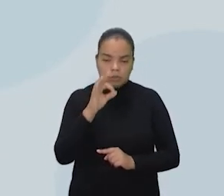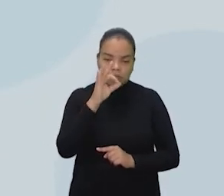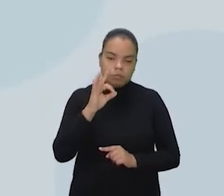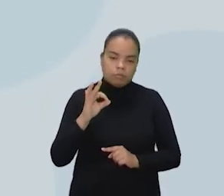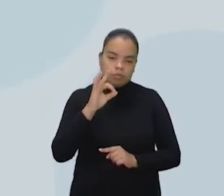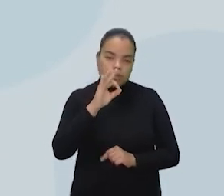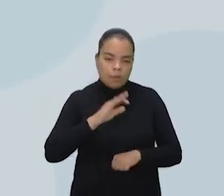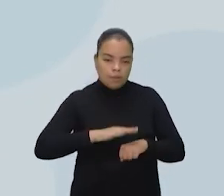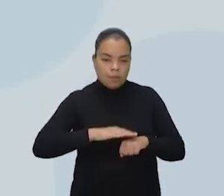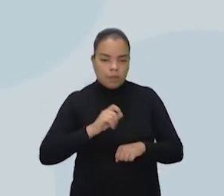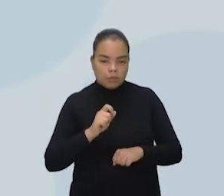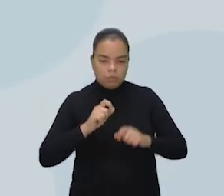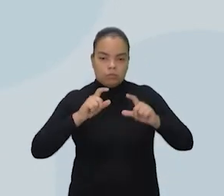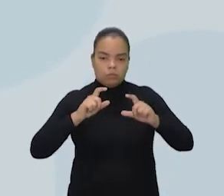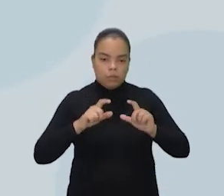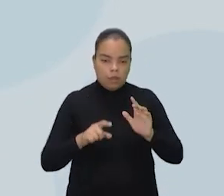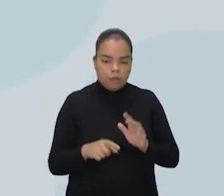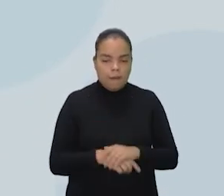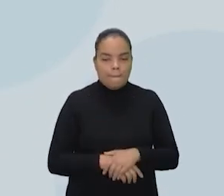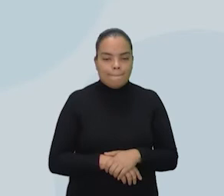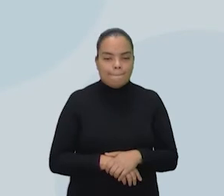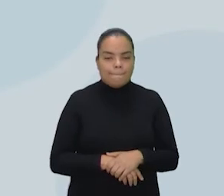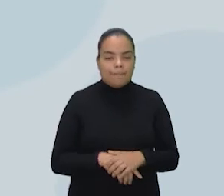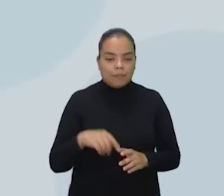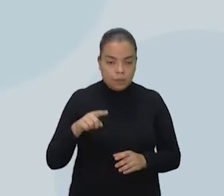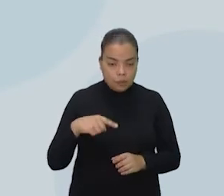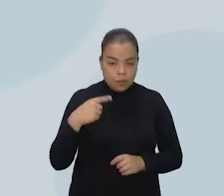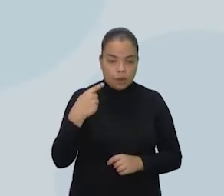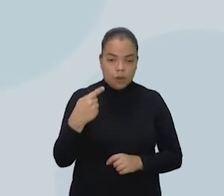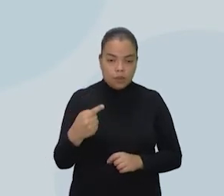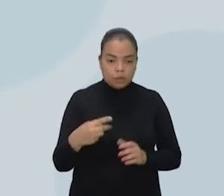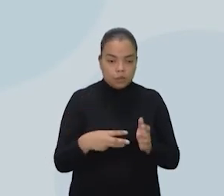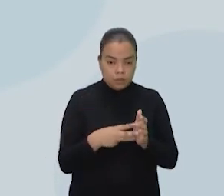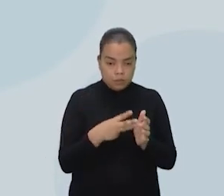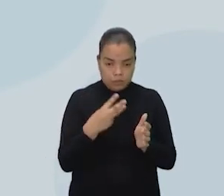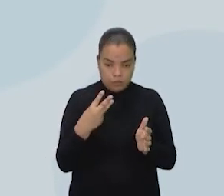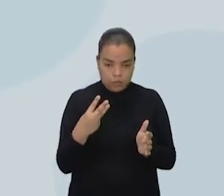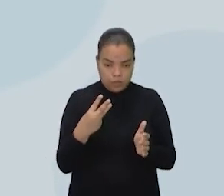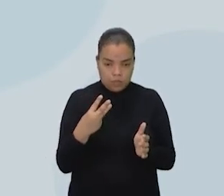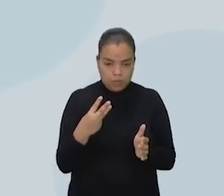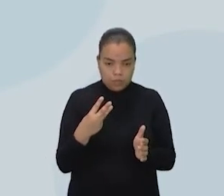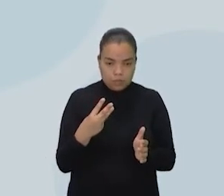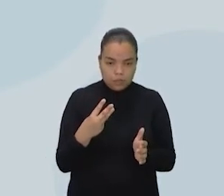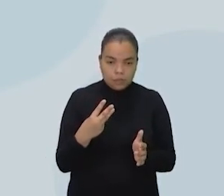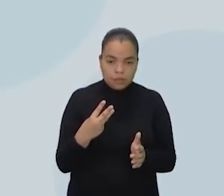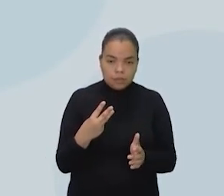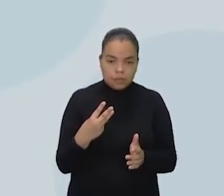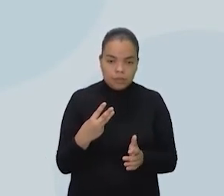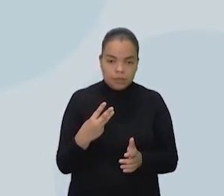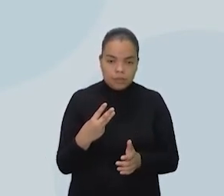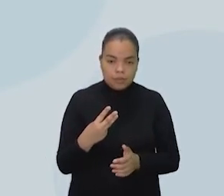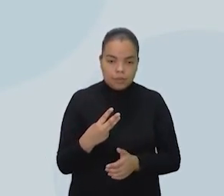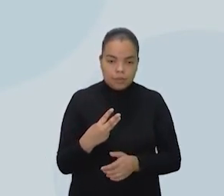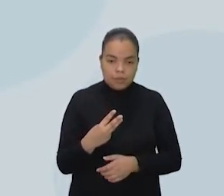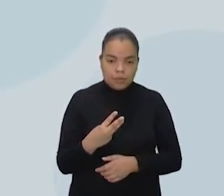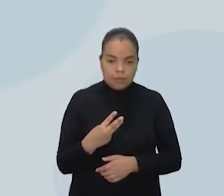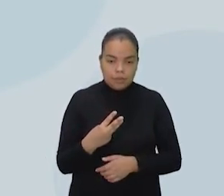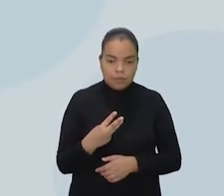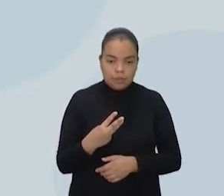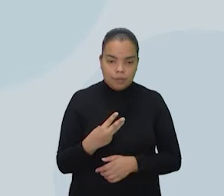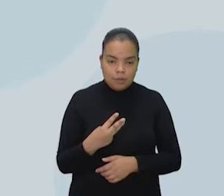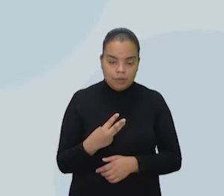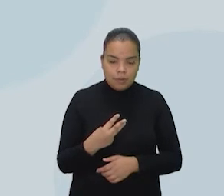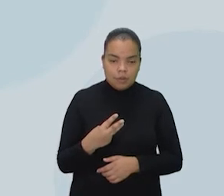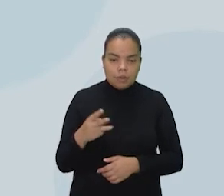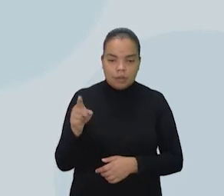vou aplicar sobre o montante anterior. No próximo mês, ó, no mês 3, o que eu vou fazer? Eu vou ter este resultado aqui, que eu não